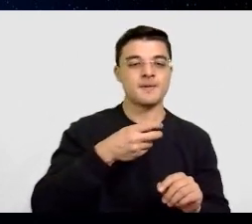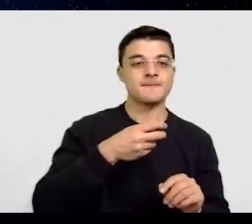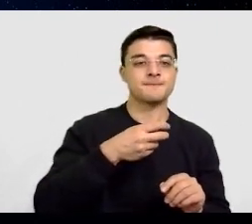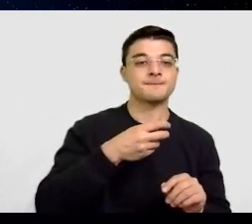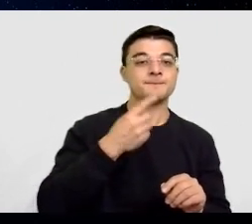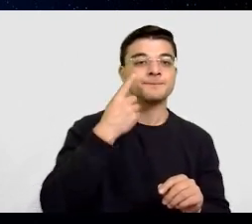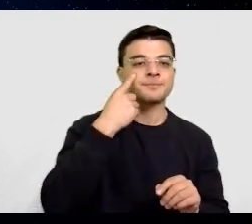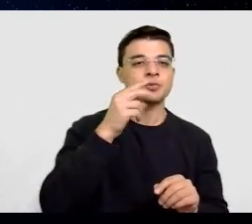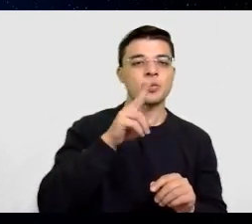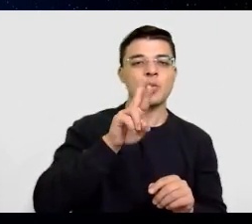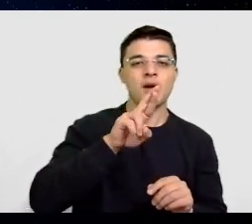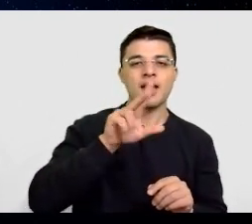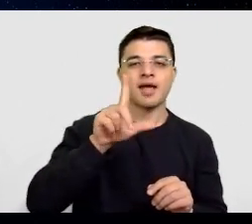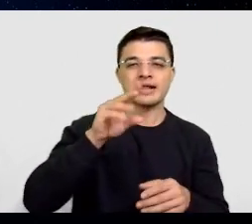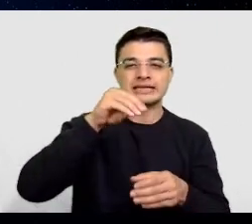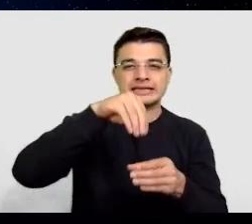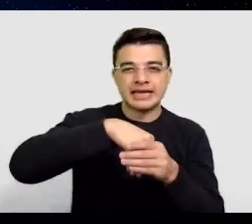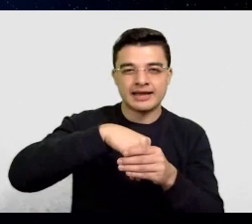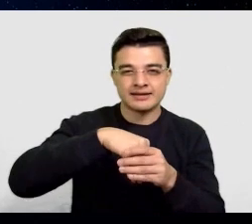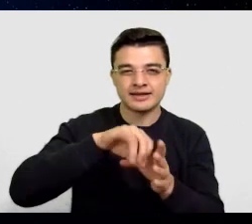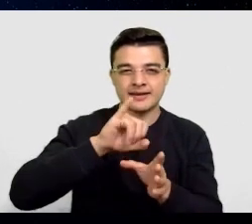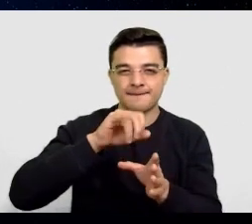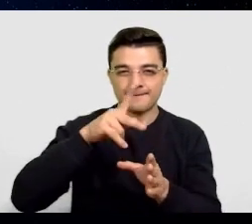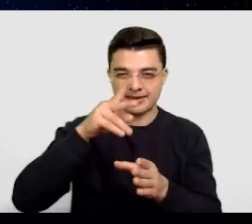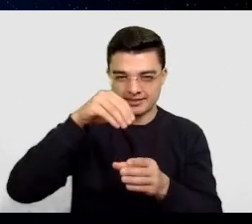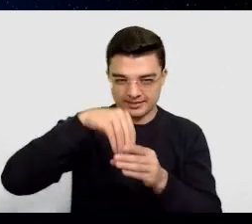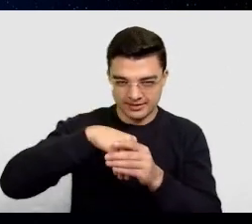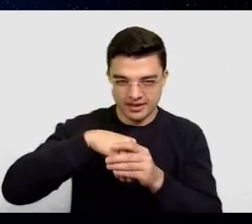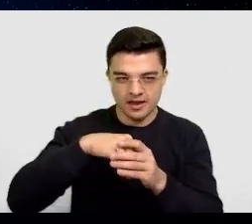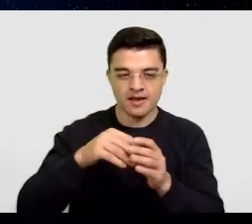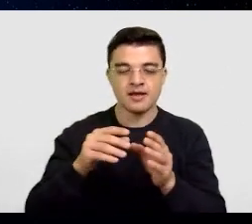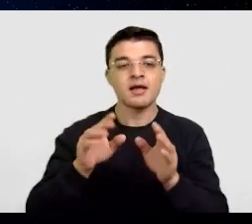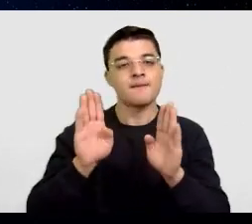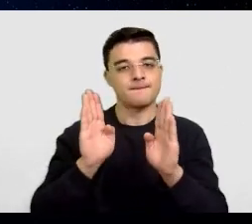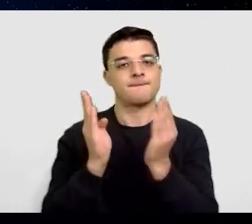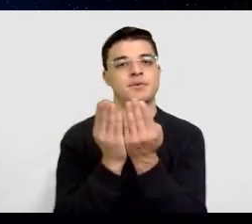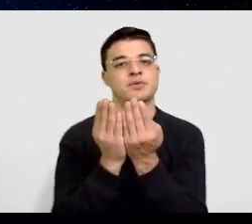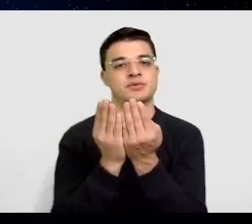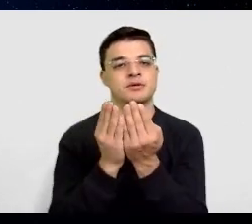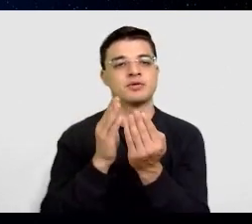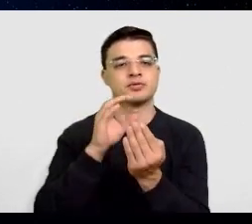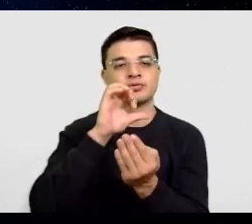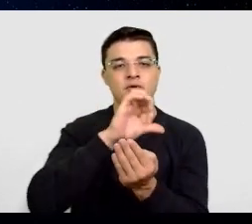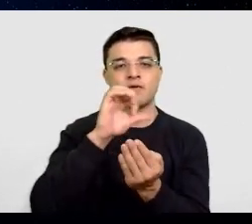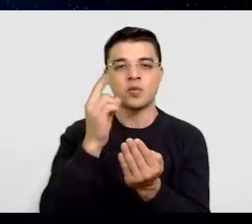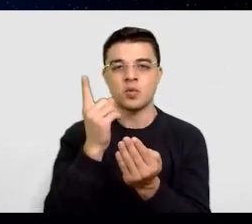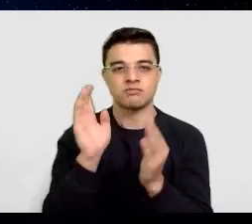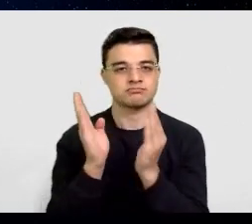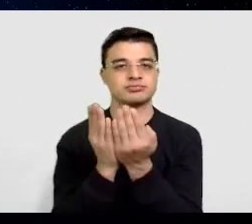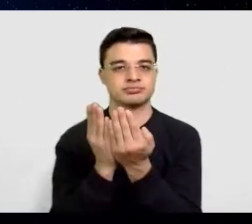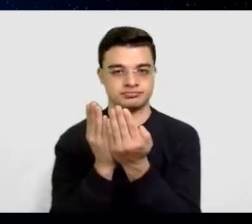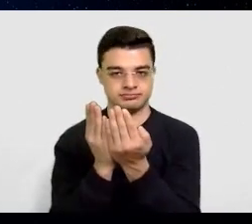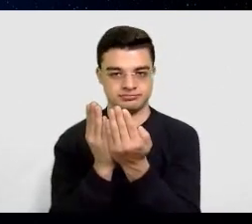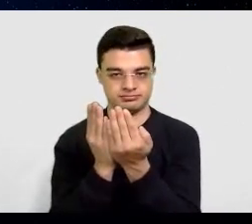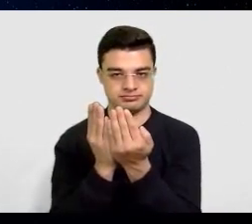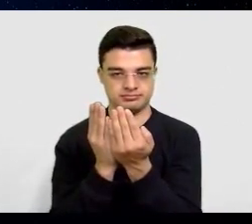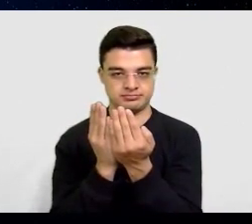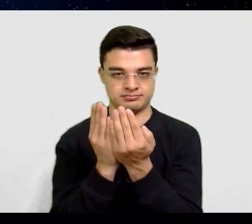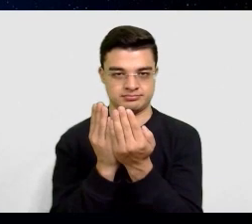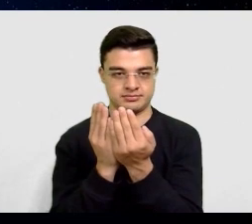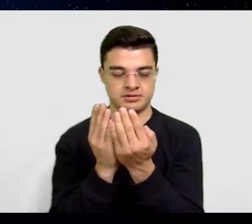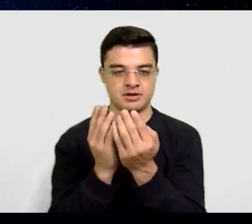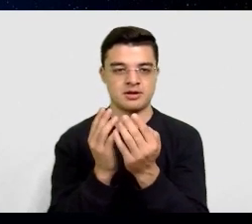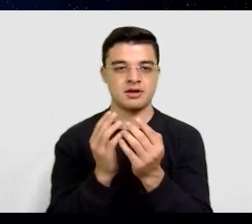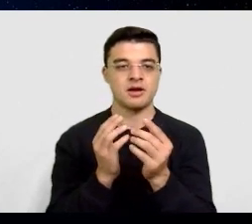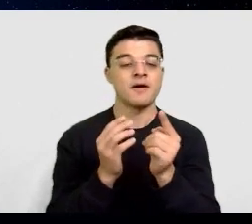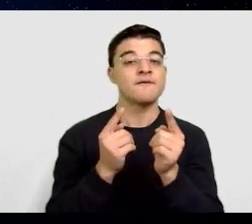URL interna, um IP interno, com uma porta que eu sei que está fechada. Essa porta 99 não está escutando. E eu quero saber qual que é a resposta que eu vou receber